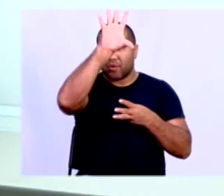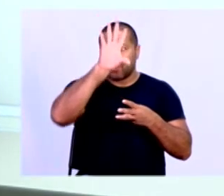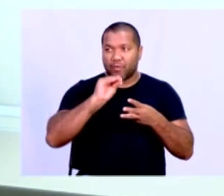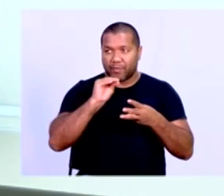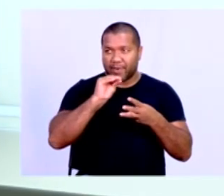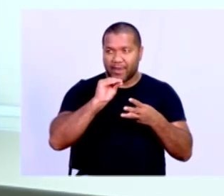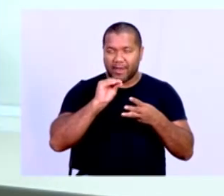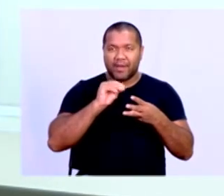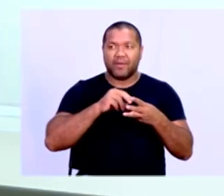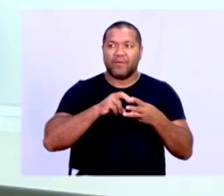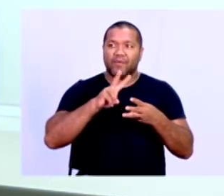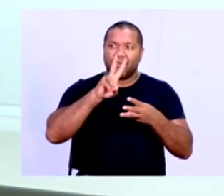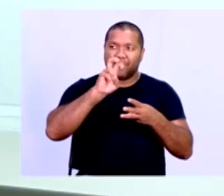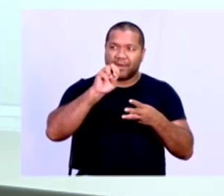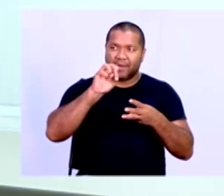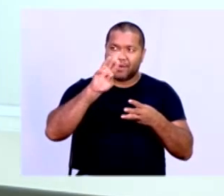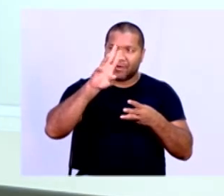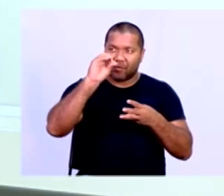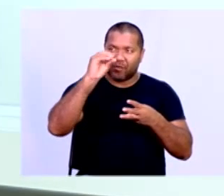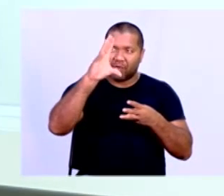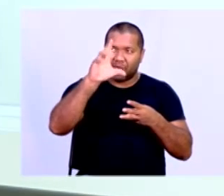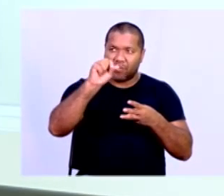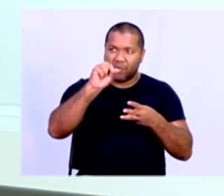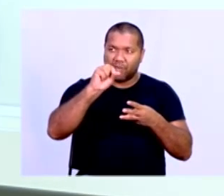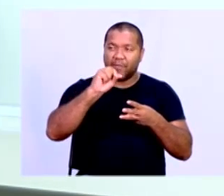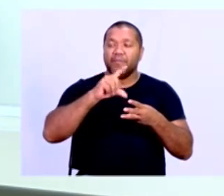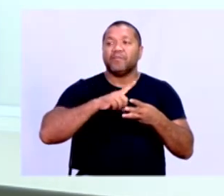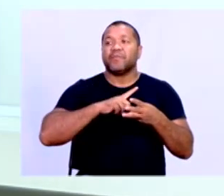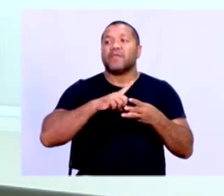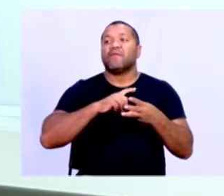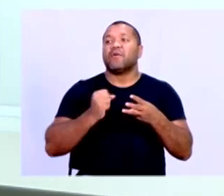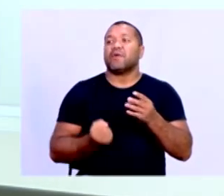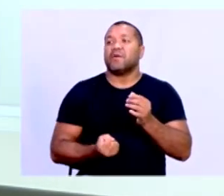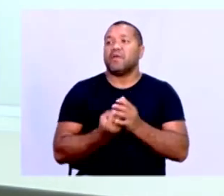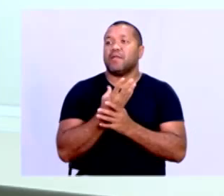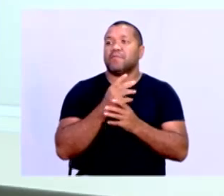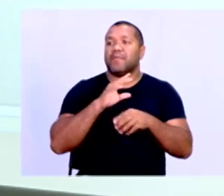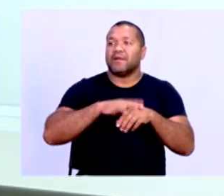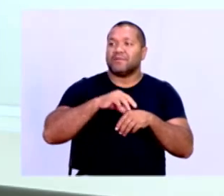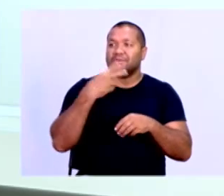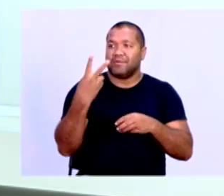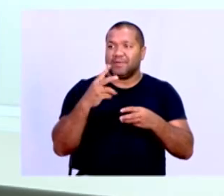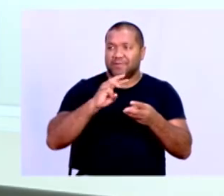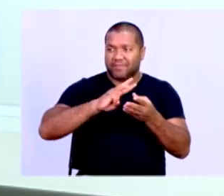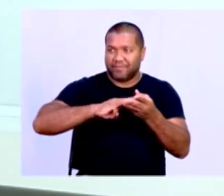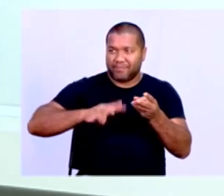veículo, e foram criados mais 2